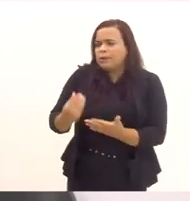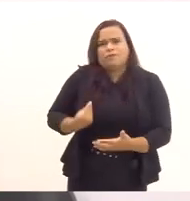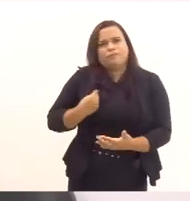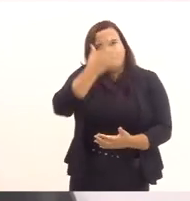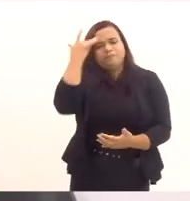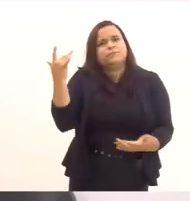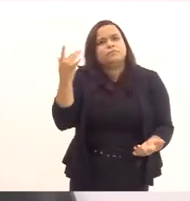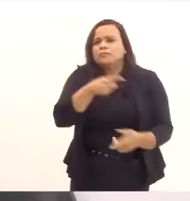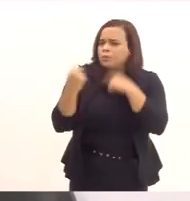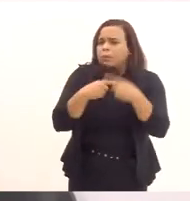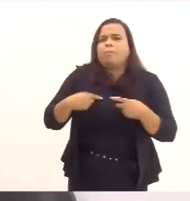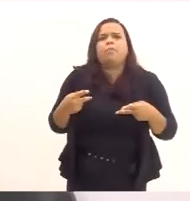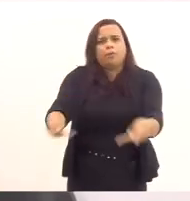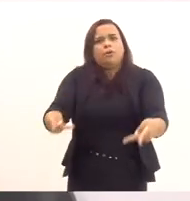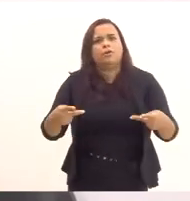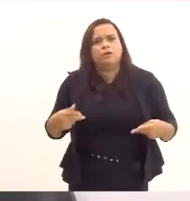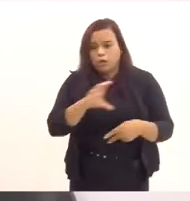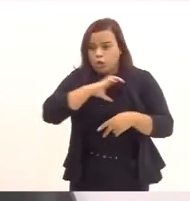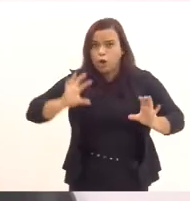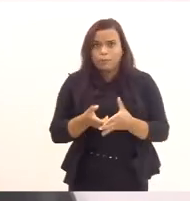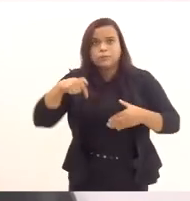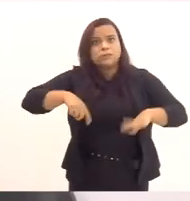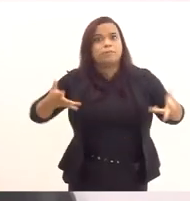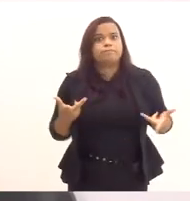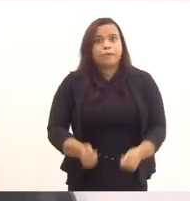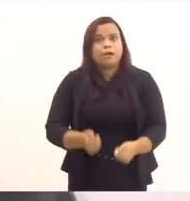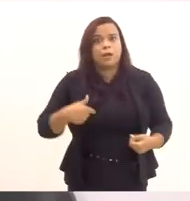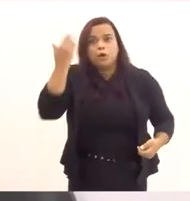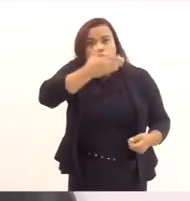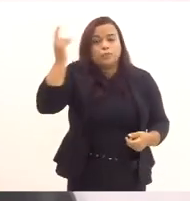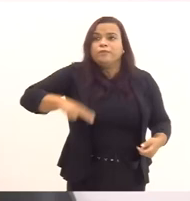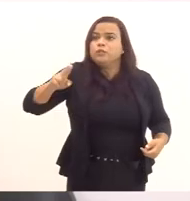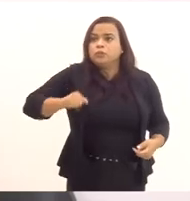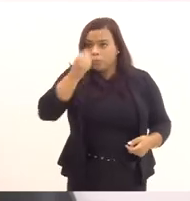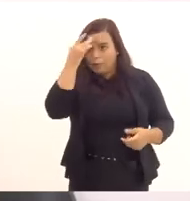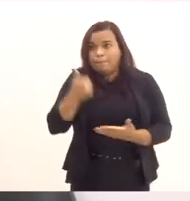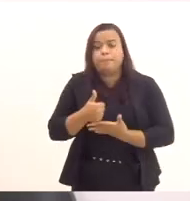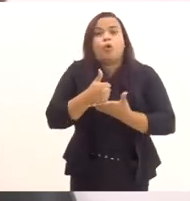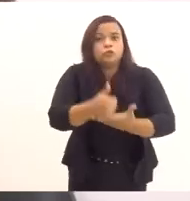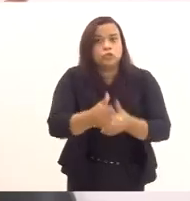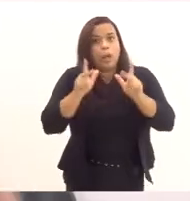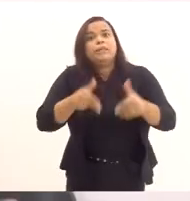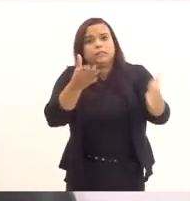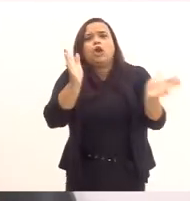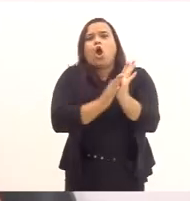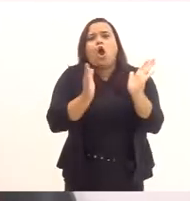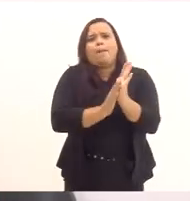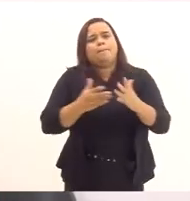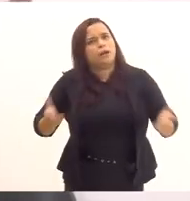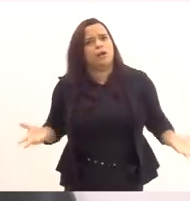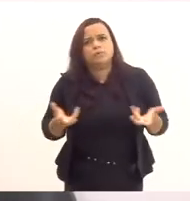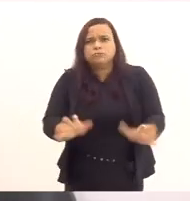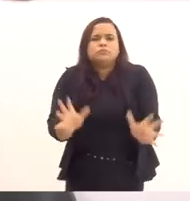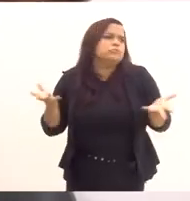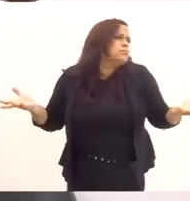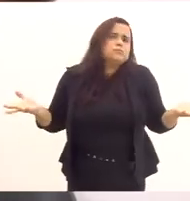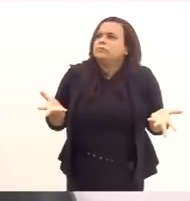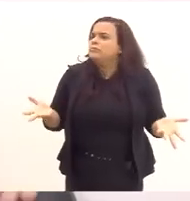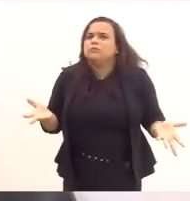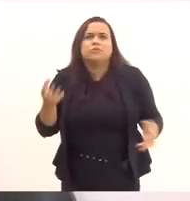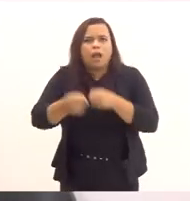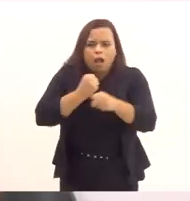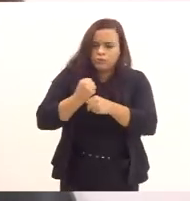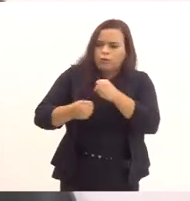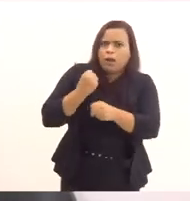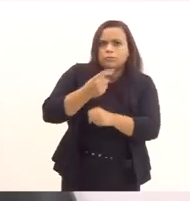forma passiva essa comissão aqui é maravilhosa nesse sentido E se ninguém se posicionar e comprar isso toda todo